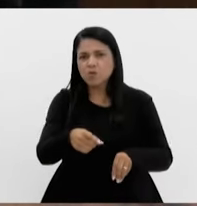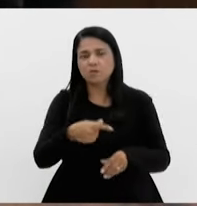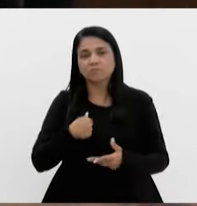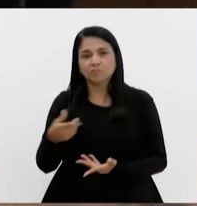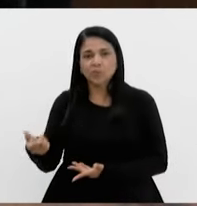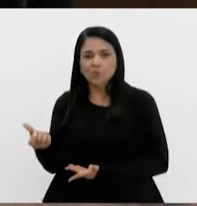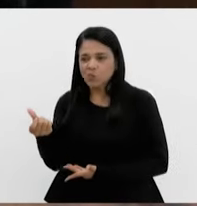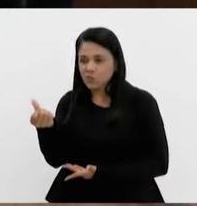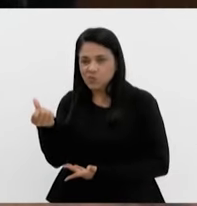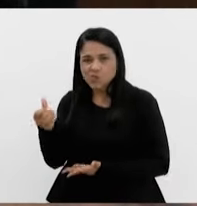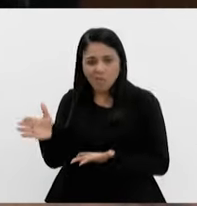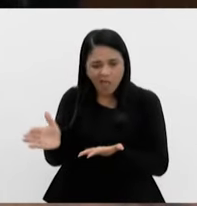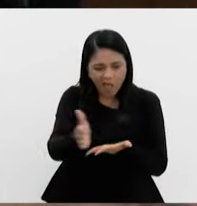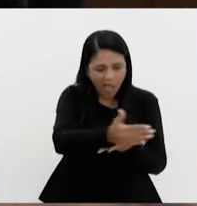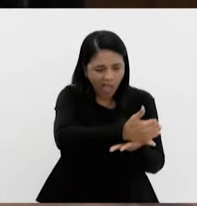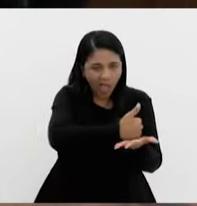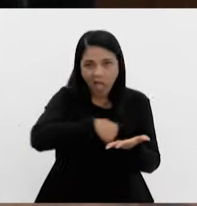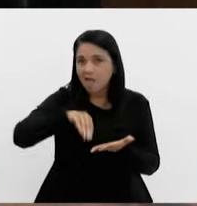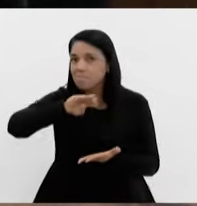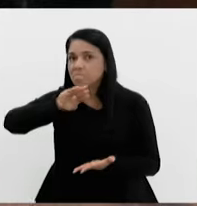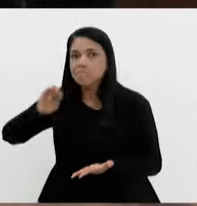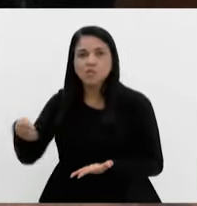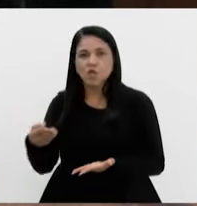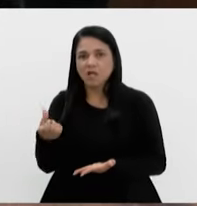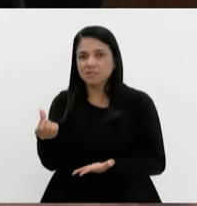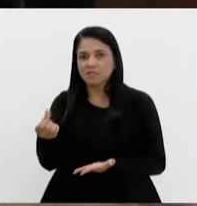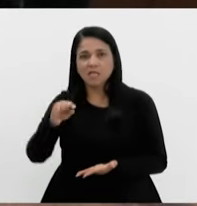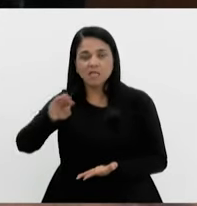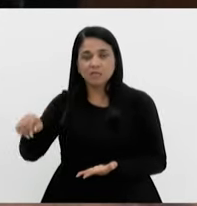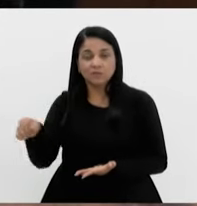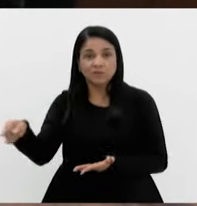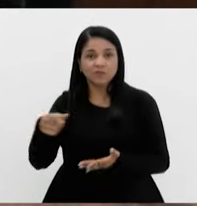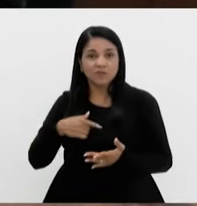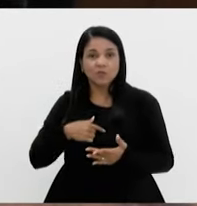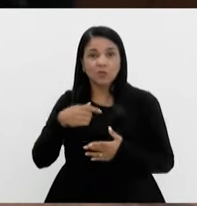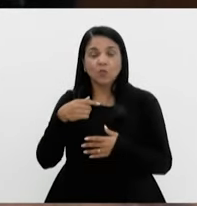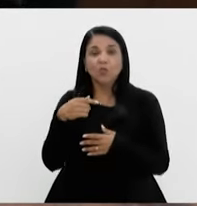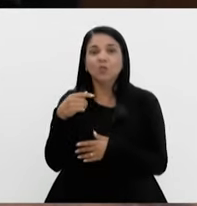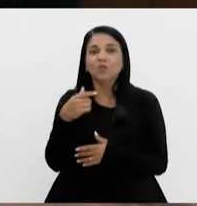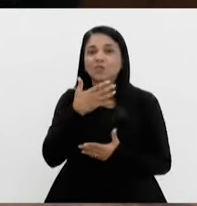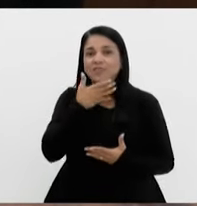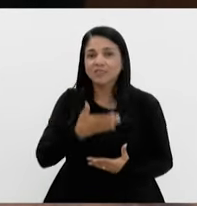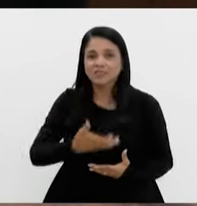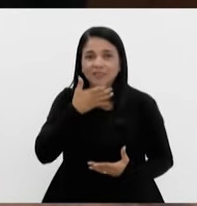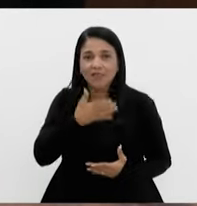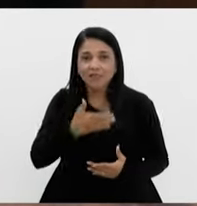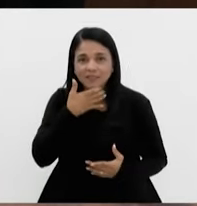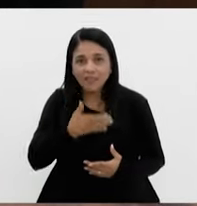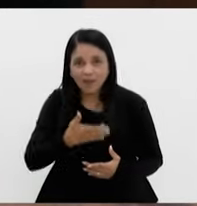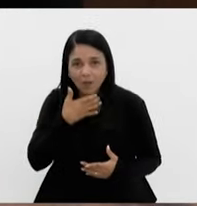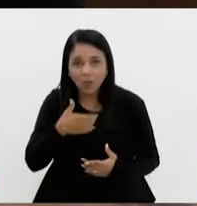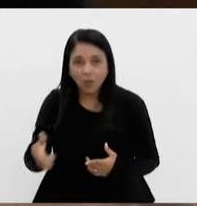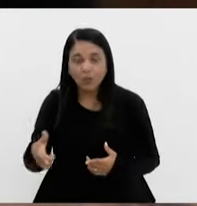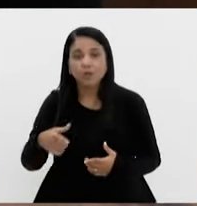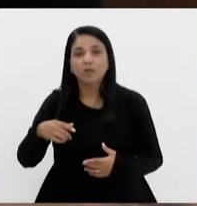bilionário Relembrando também o Natal iluminado de Niterói que a árvore caiu 17 milhões numa árvore milhões e a árvore caiu no